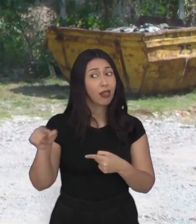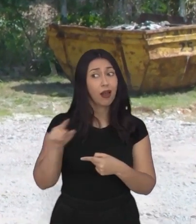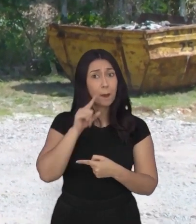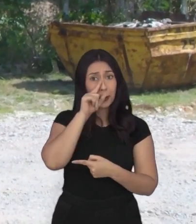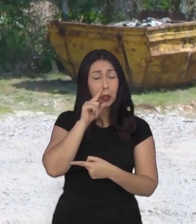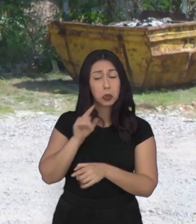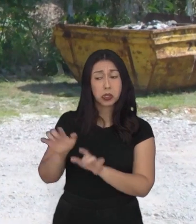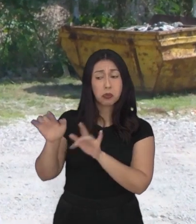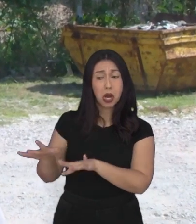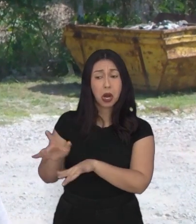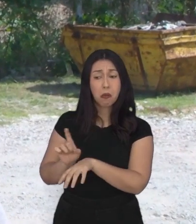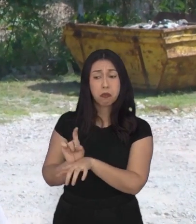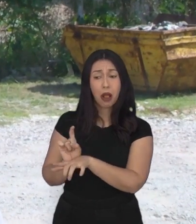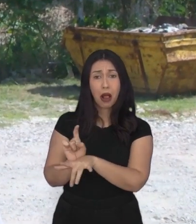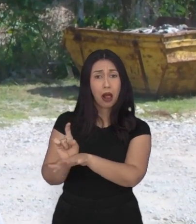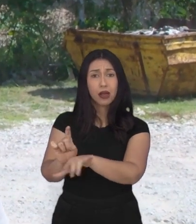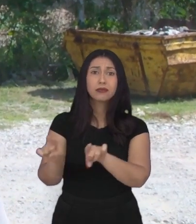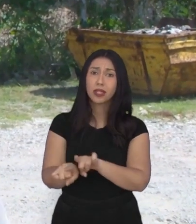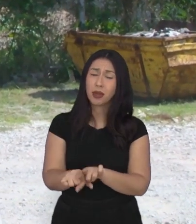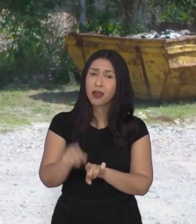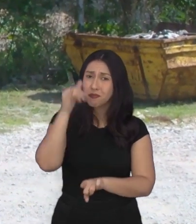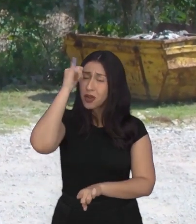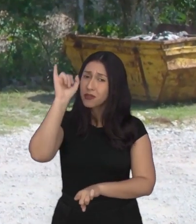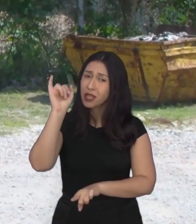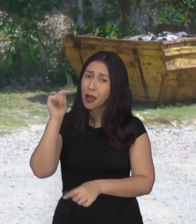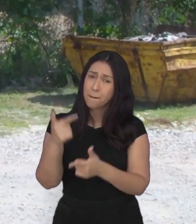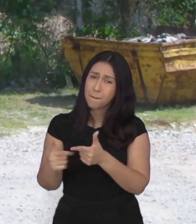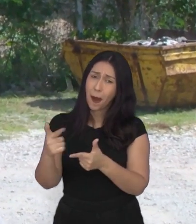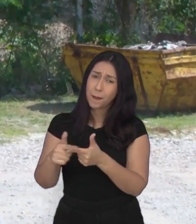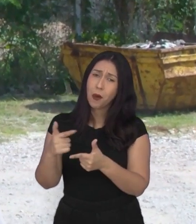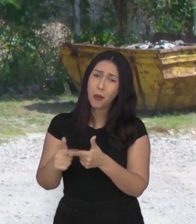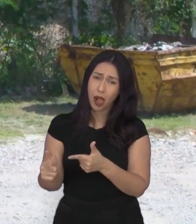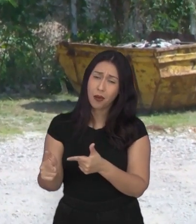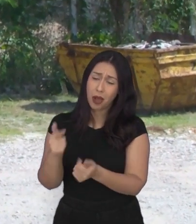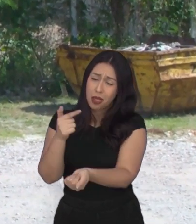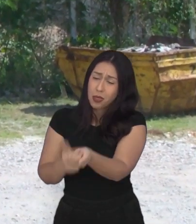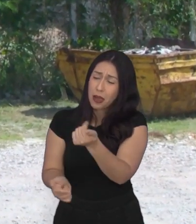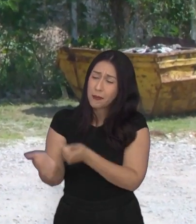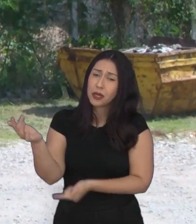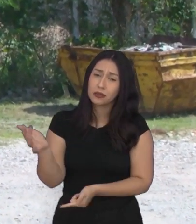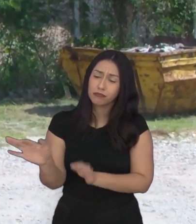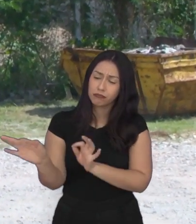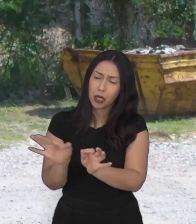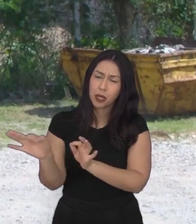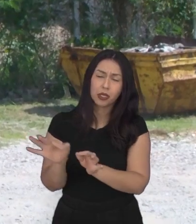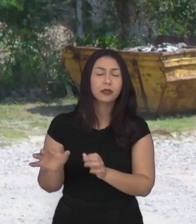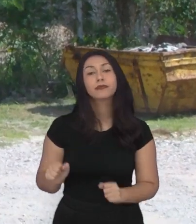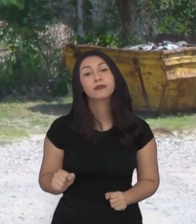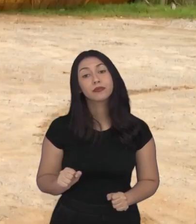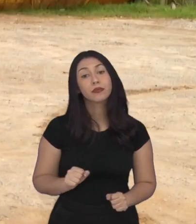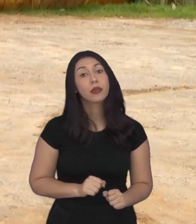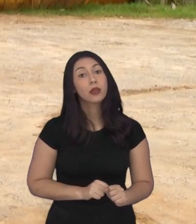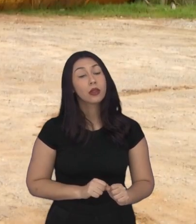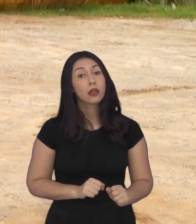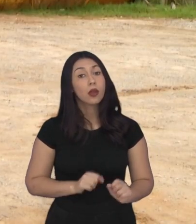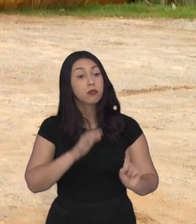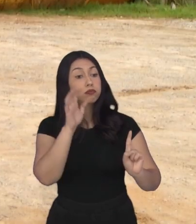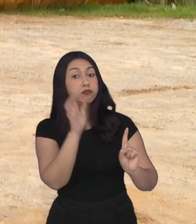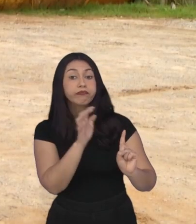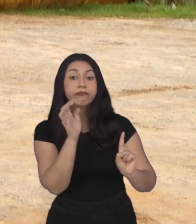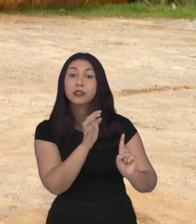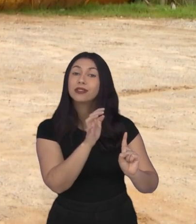população sobre o que é a leucemia e quais são os principais sintomas. O paciente vai ter uma anemia, vai ter um cansaço,